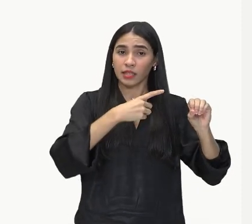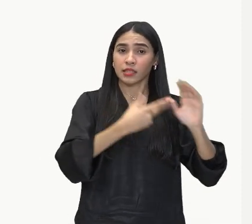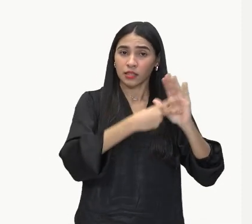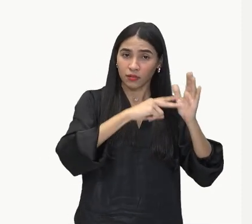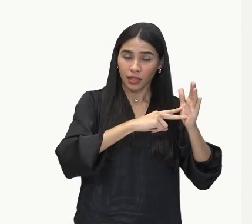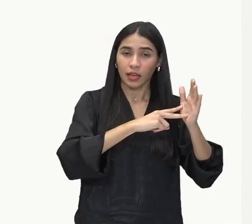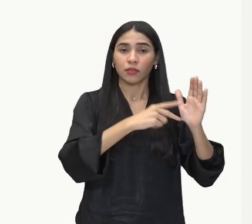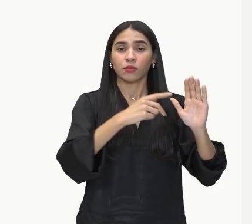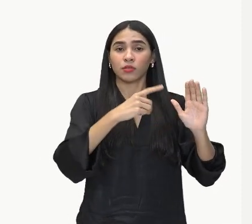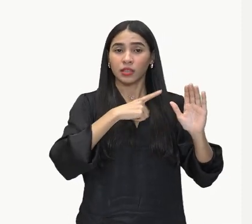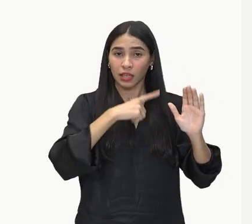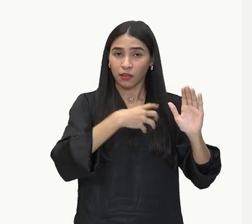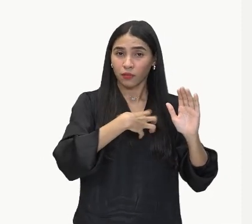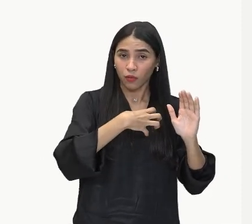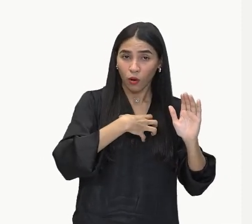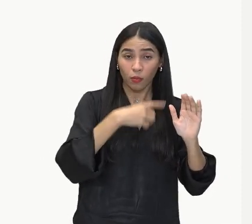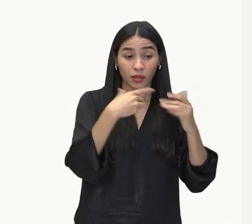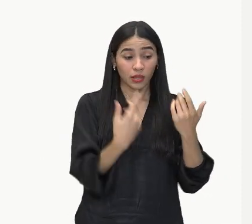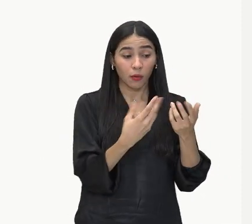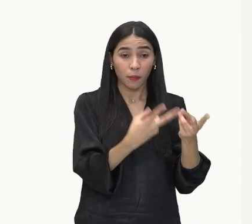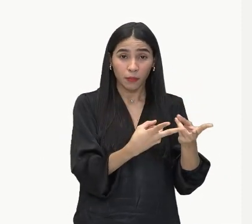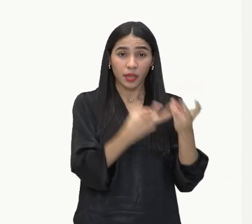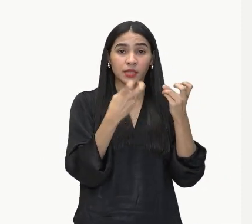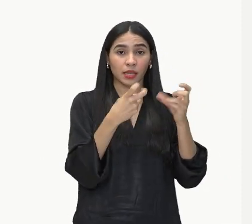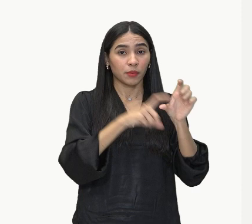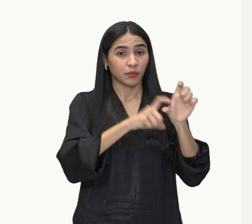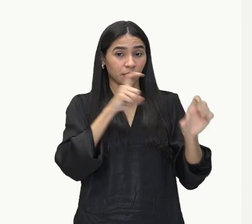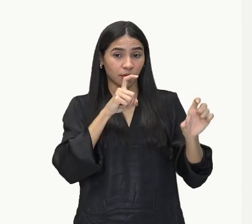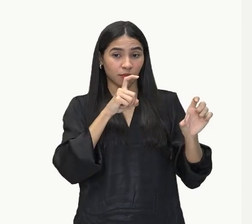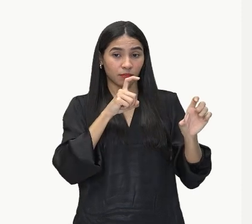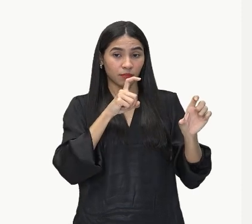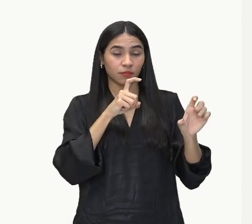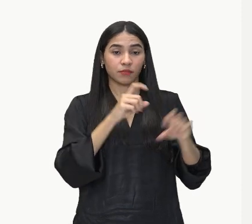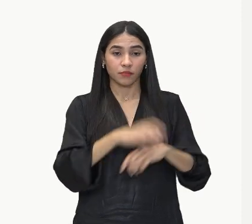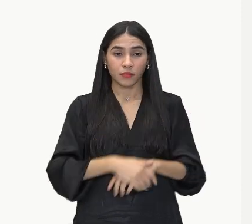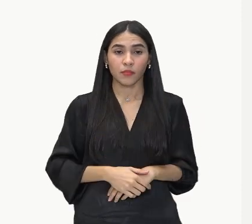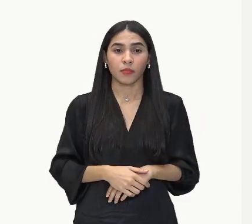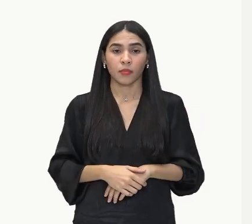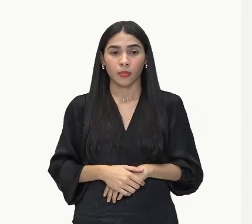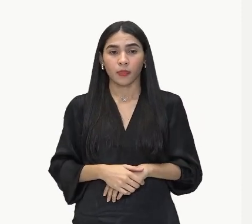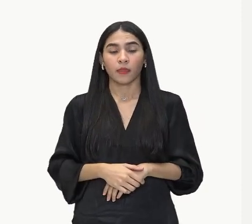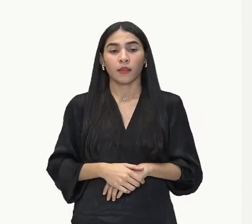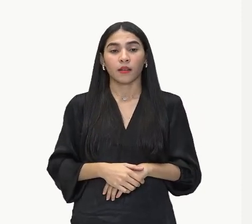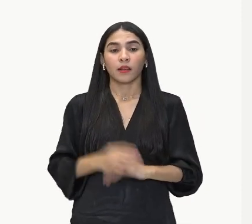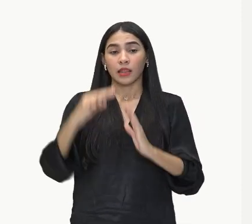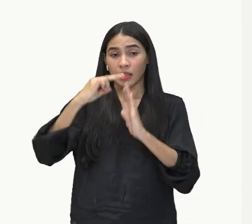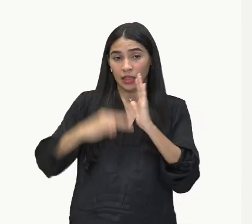sentido completo, então percebam que ela é uma oração independente da outra oração. Quando a gente